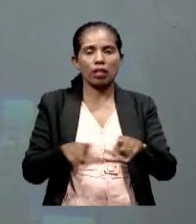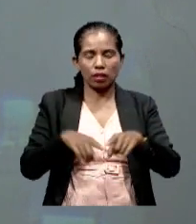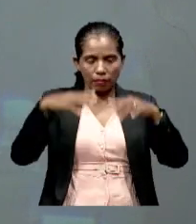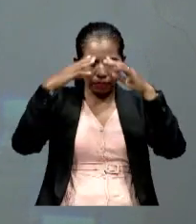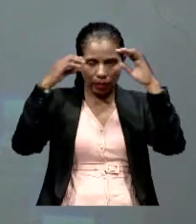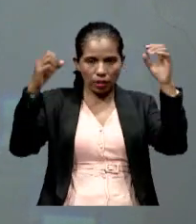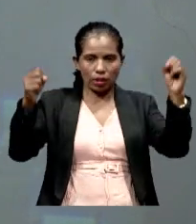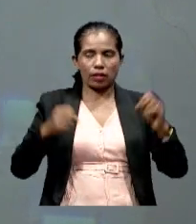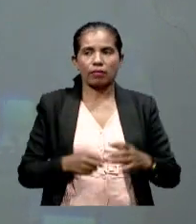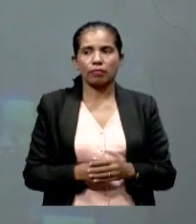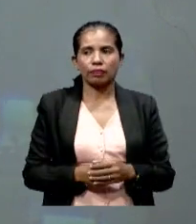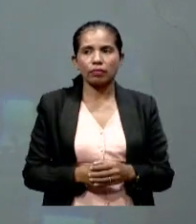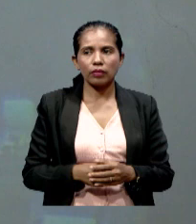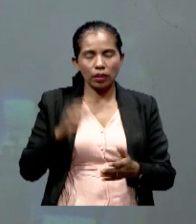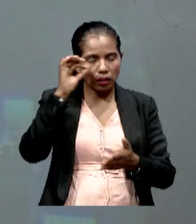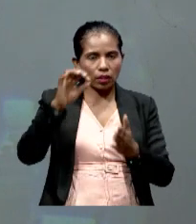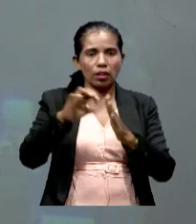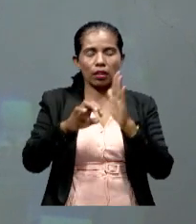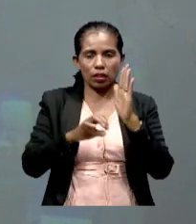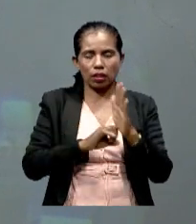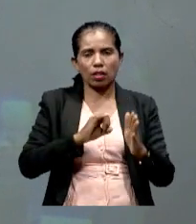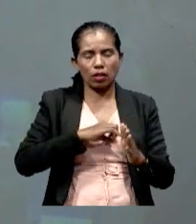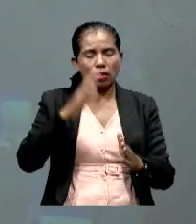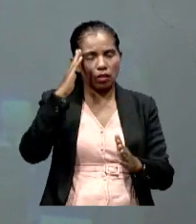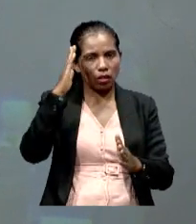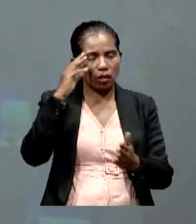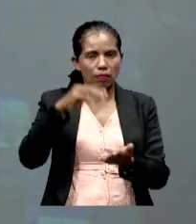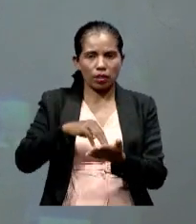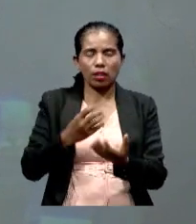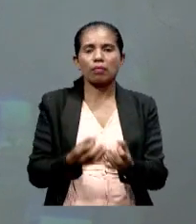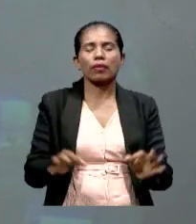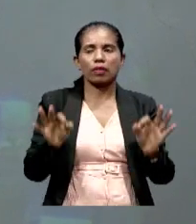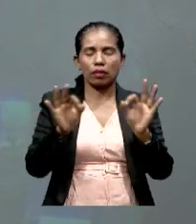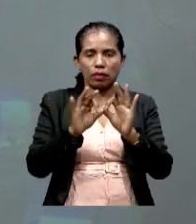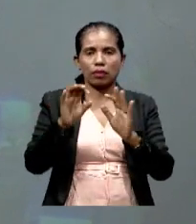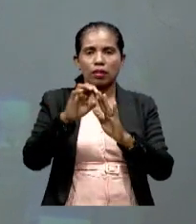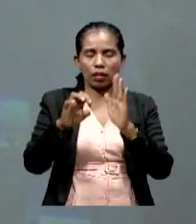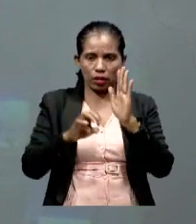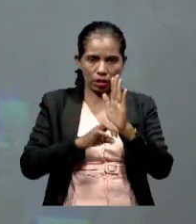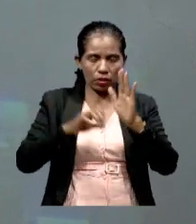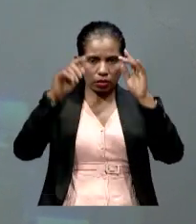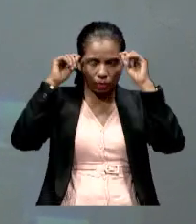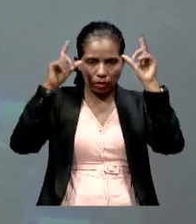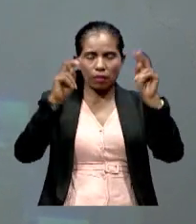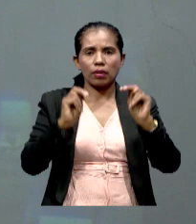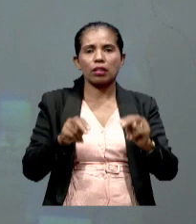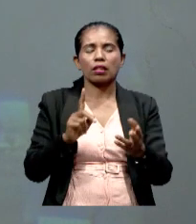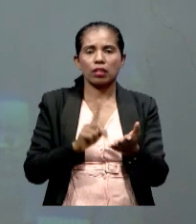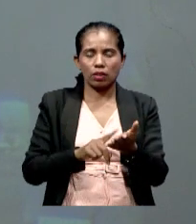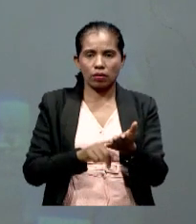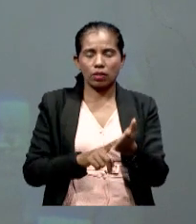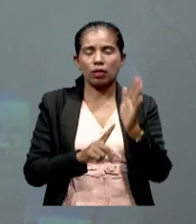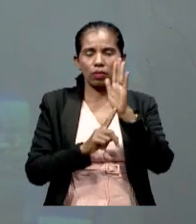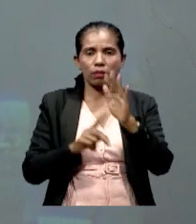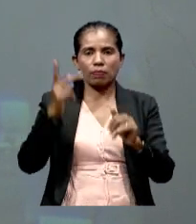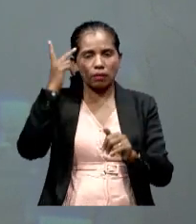protocolo so secretario estado ha oni materia ne importante sensitivo pa estado Timor Leste precisa discuti fatene primeiro